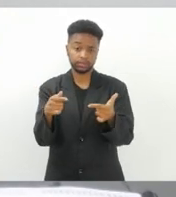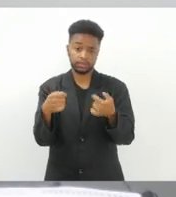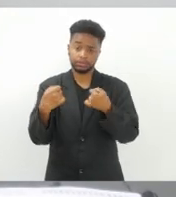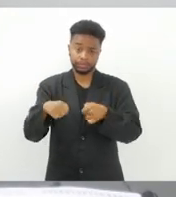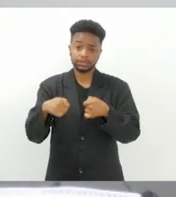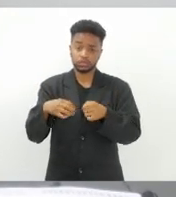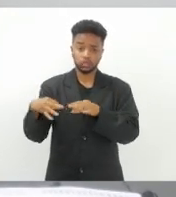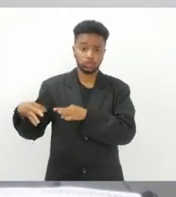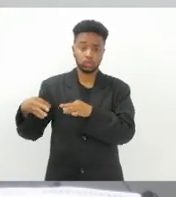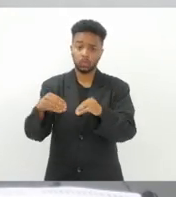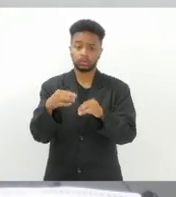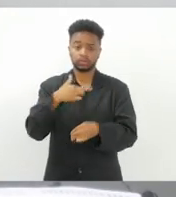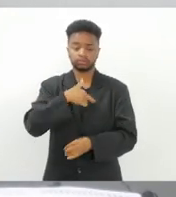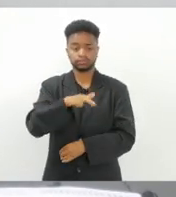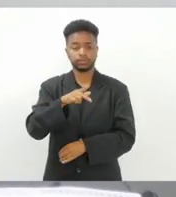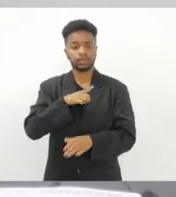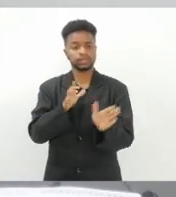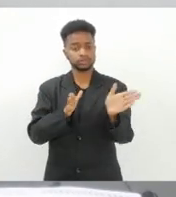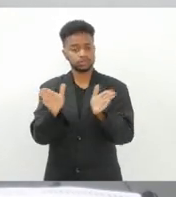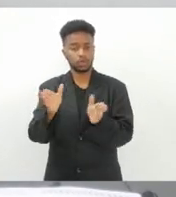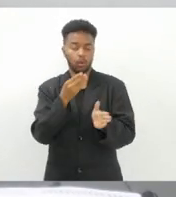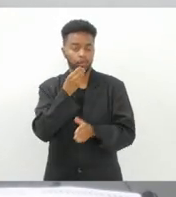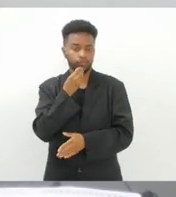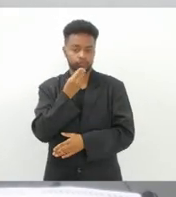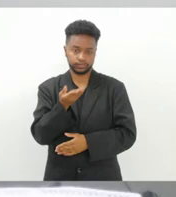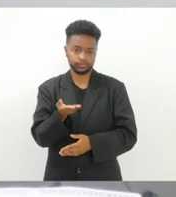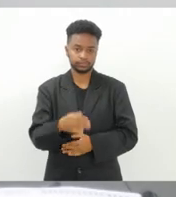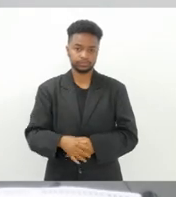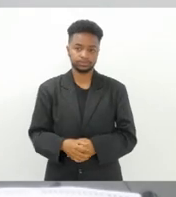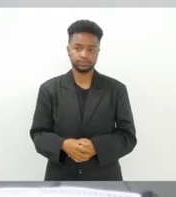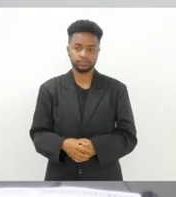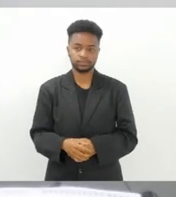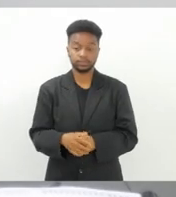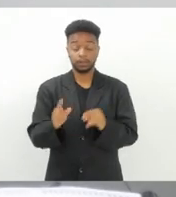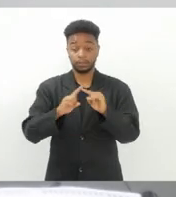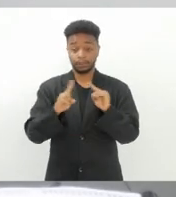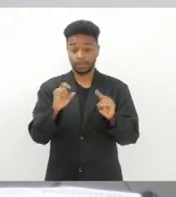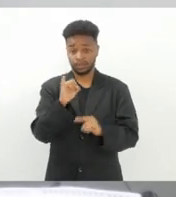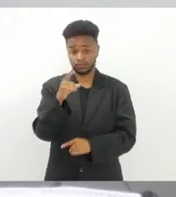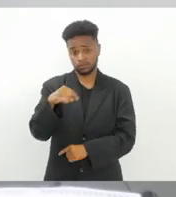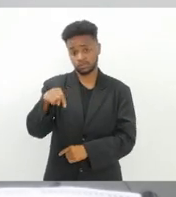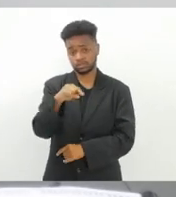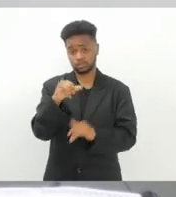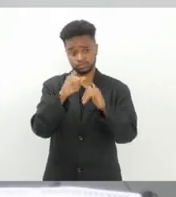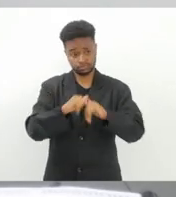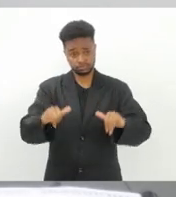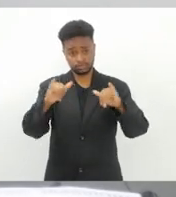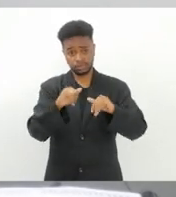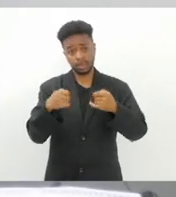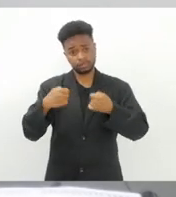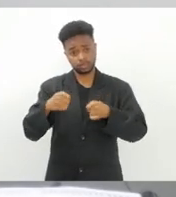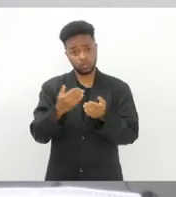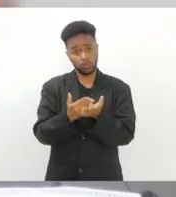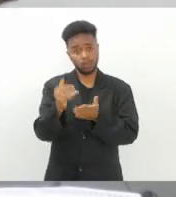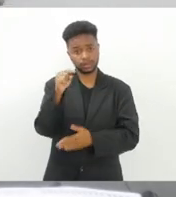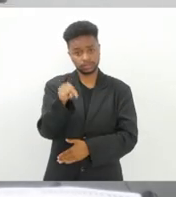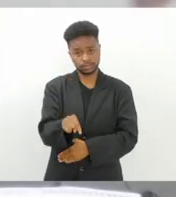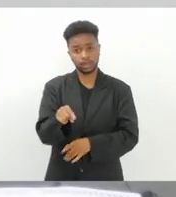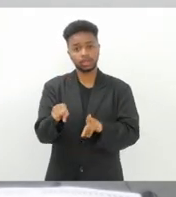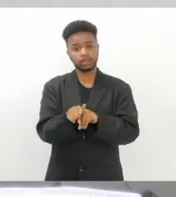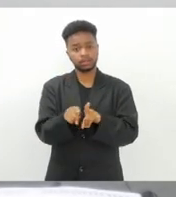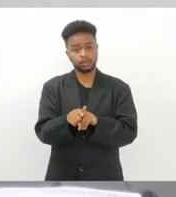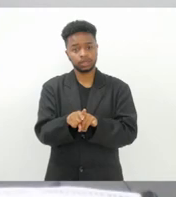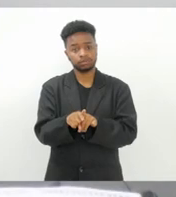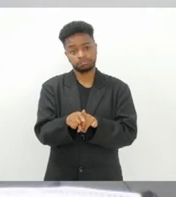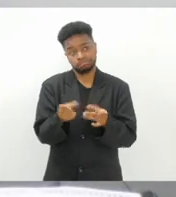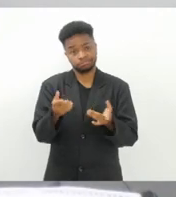têm que ter acessibilidade, é óbvio, mas já que vocês levantaram essa bandeira, vamos começar por aqui e ver se as outras